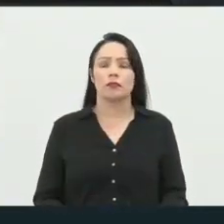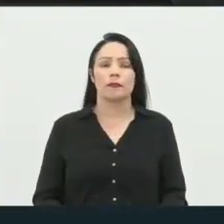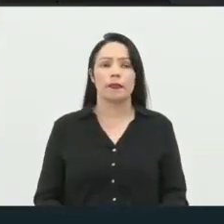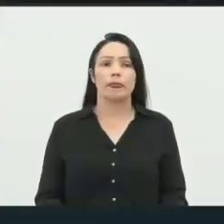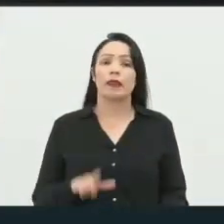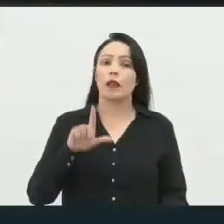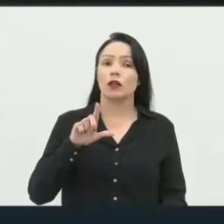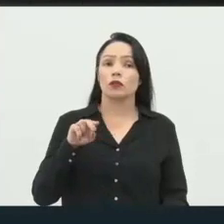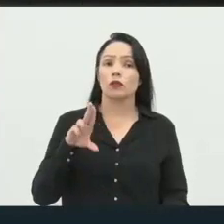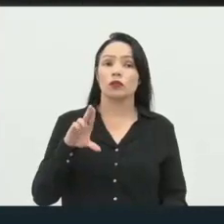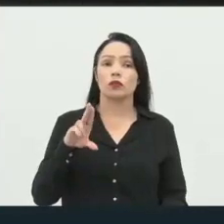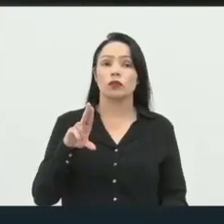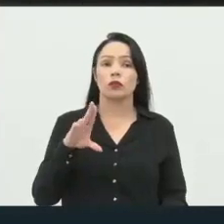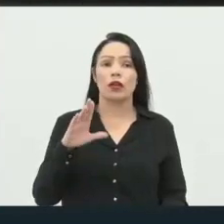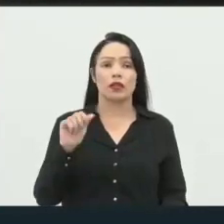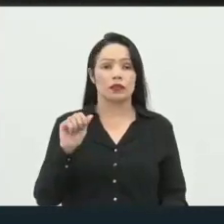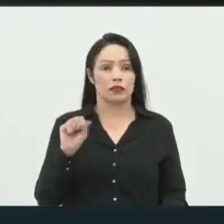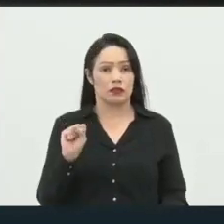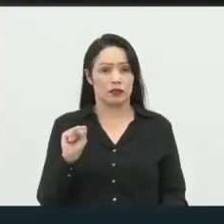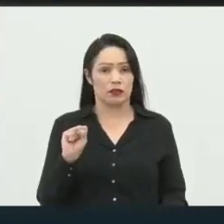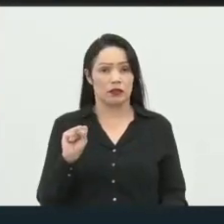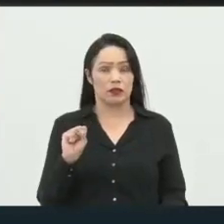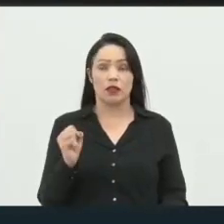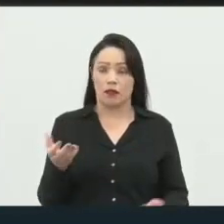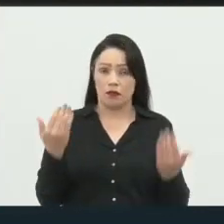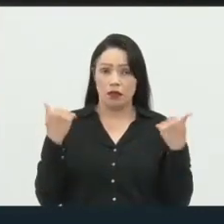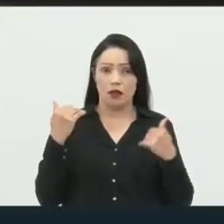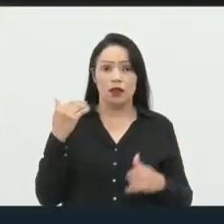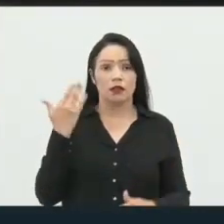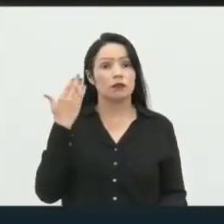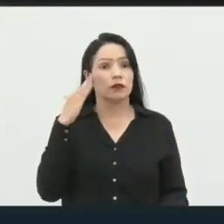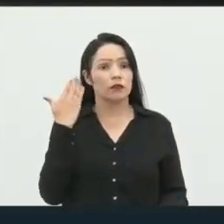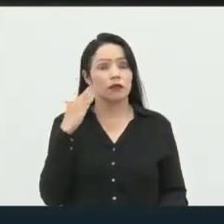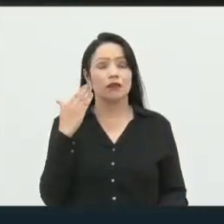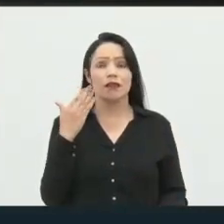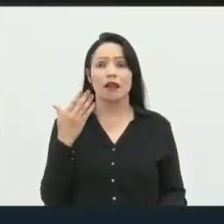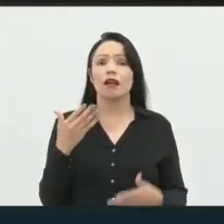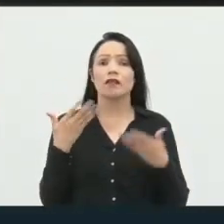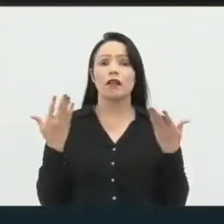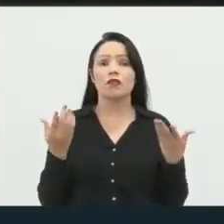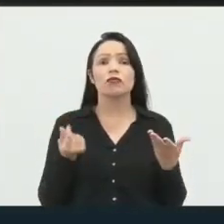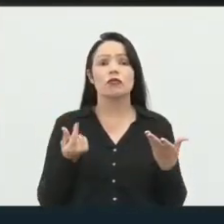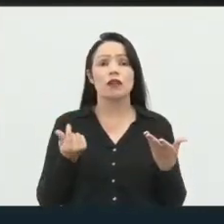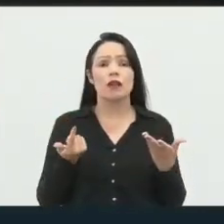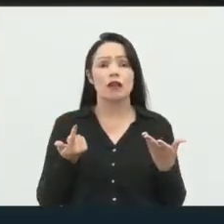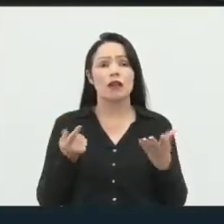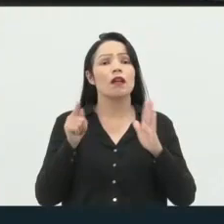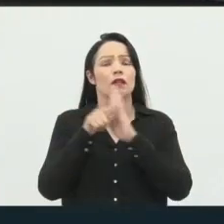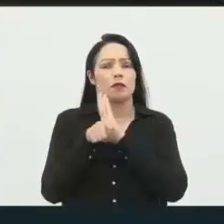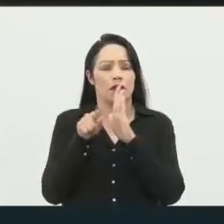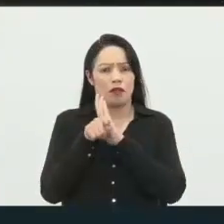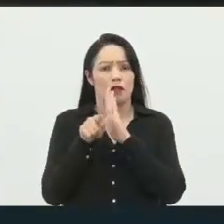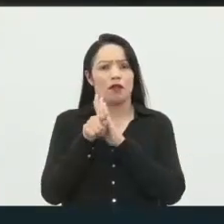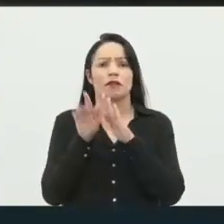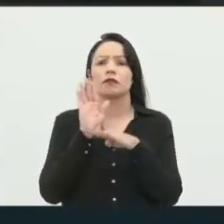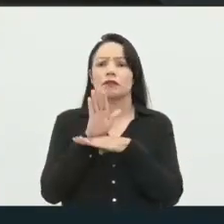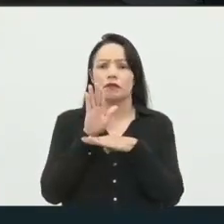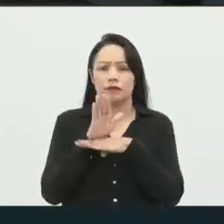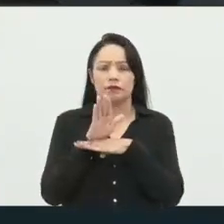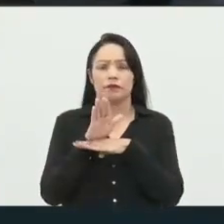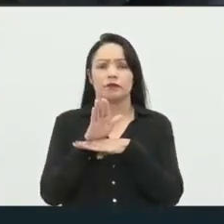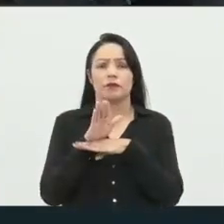Vamos tentar entender o que fizeram com os oito milhões lá Vereador vamos ajudar aqui a perguntar perguntar na gestão